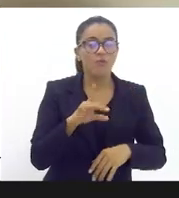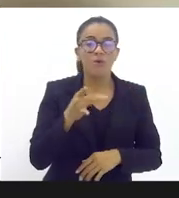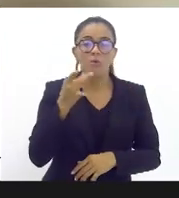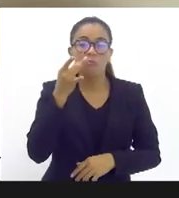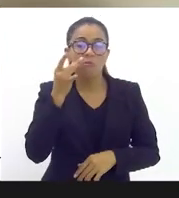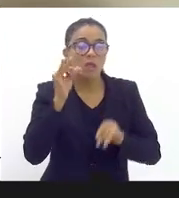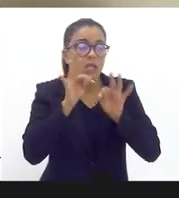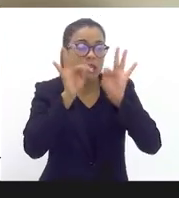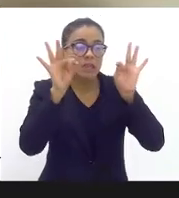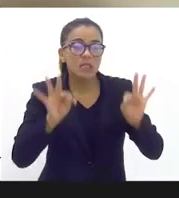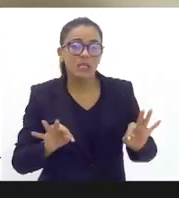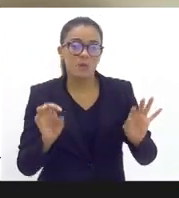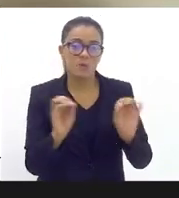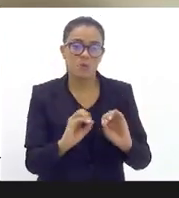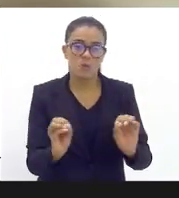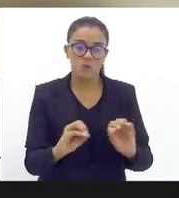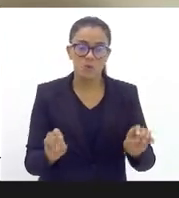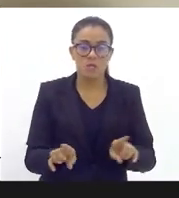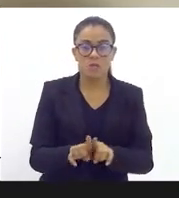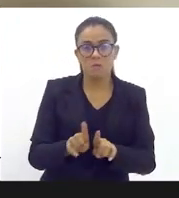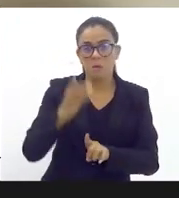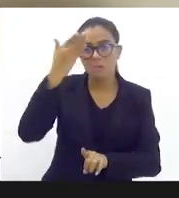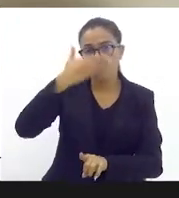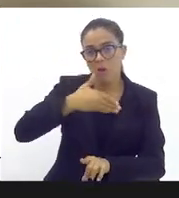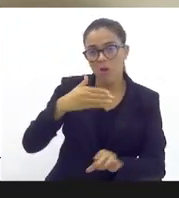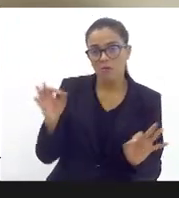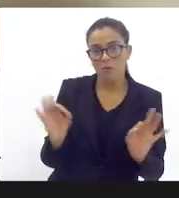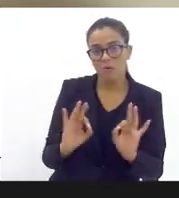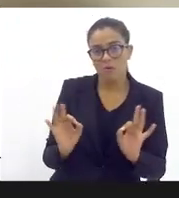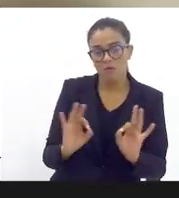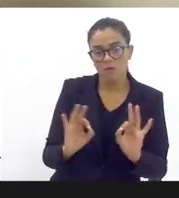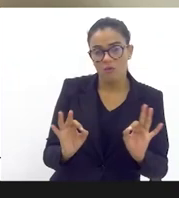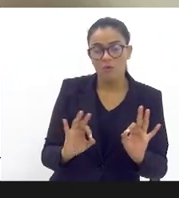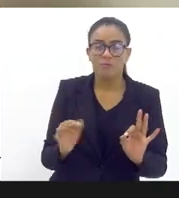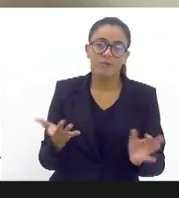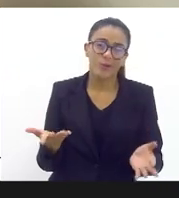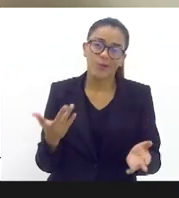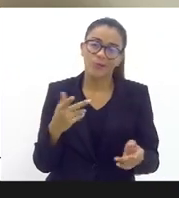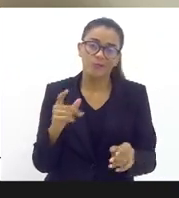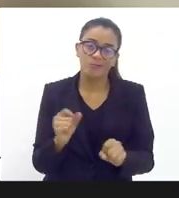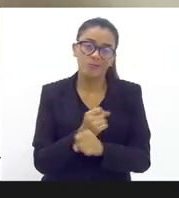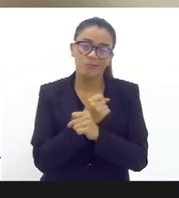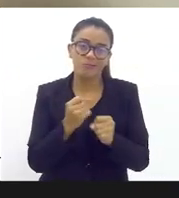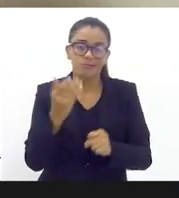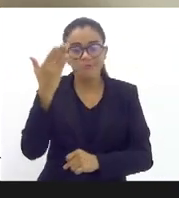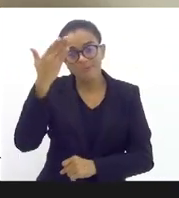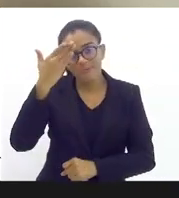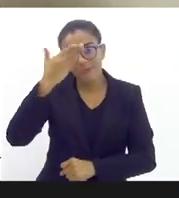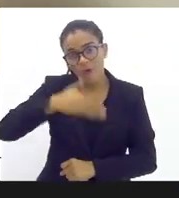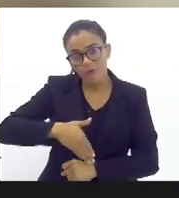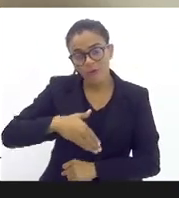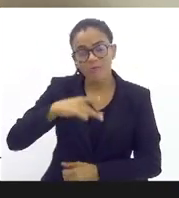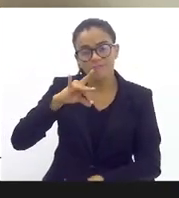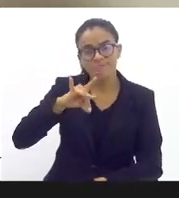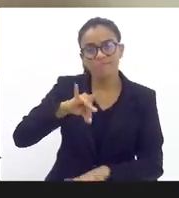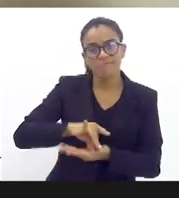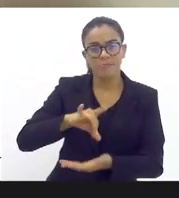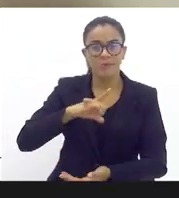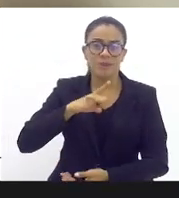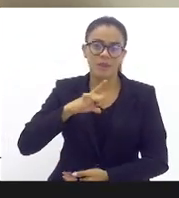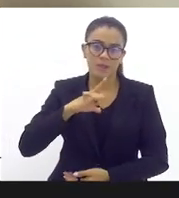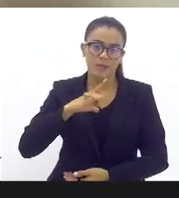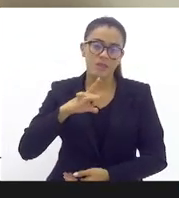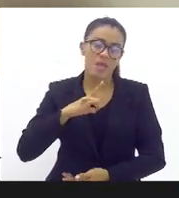por ninguém e não houve nenhuma prova. Então, não foi possível comprovar que realmente houve